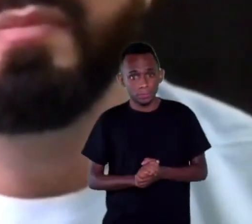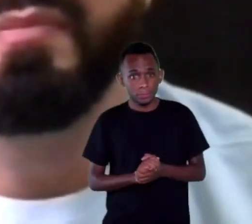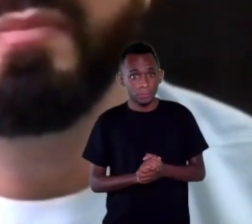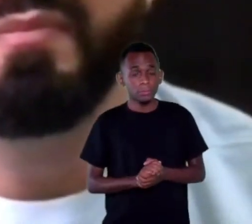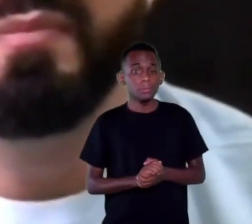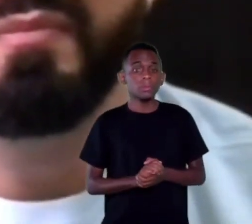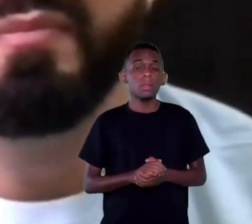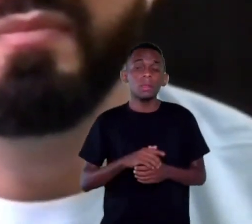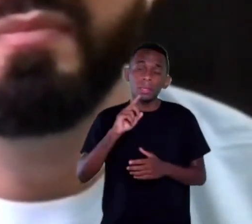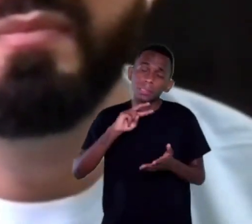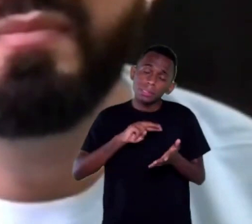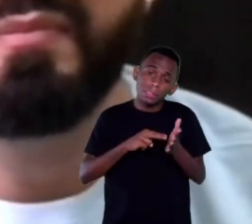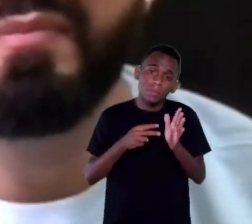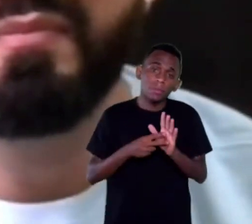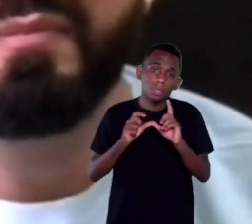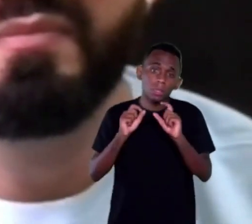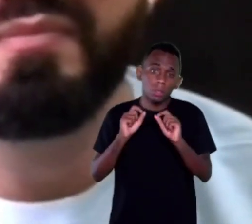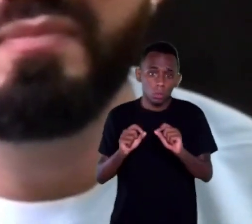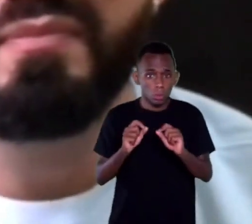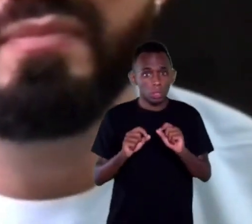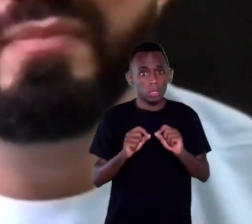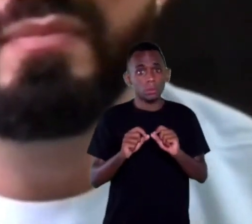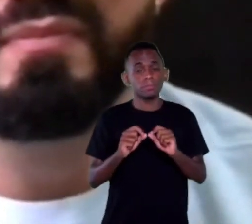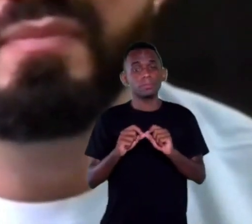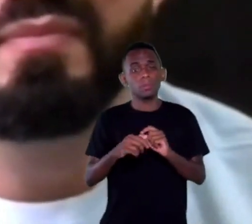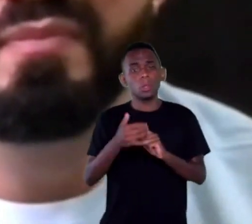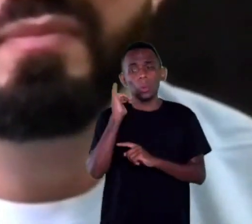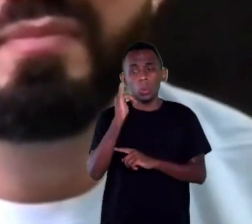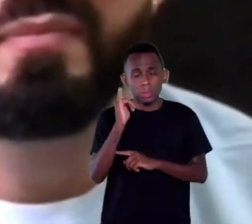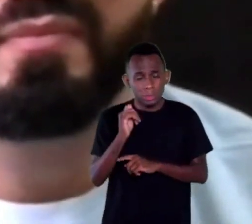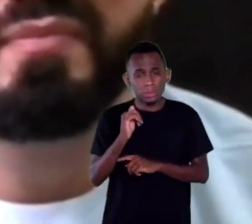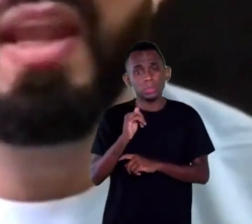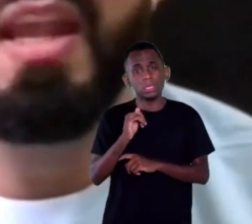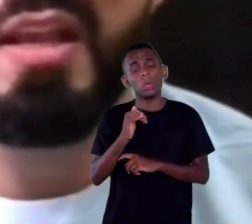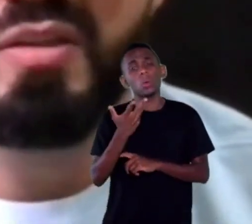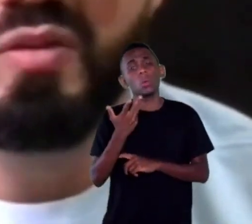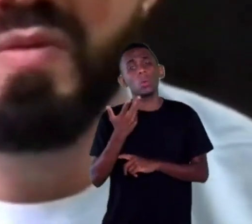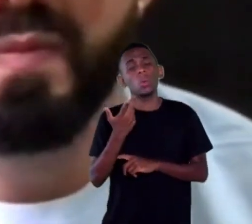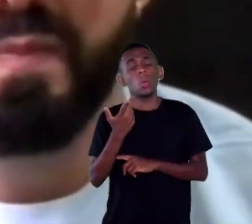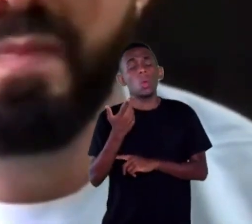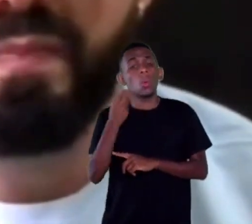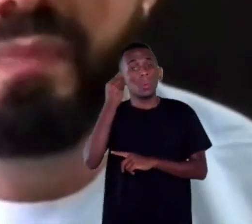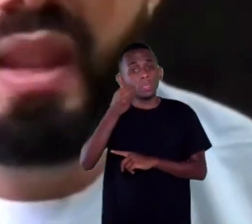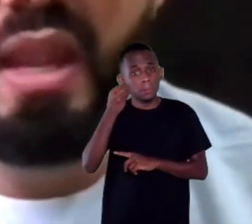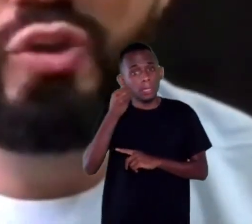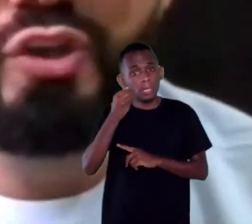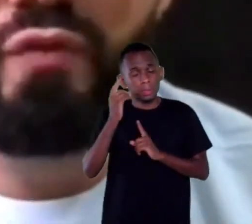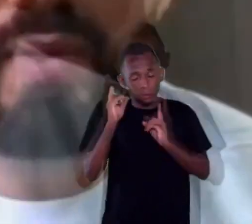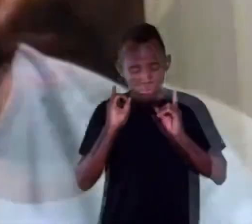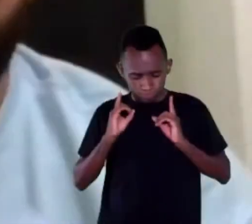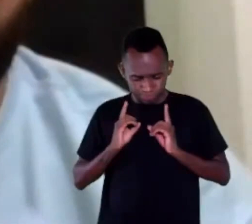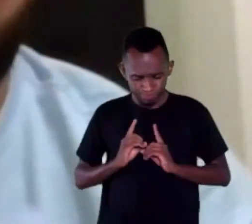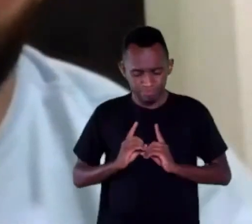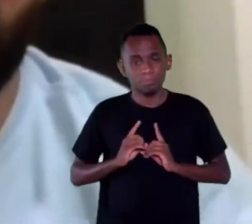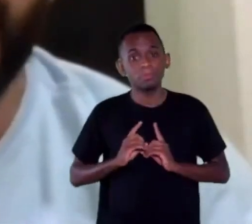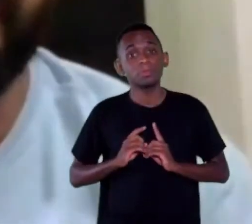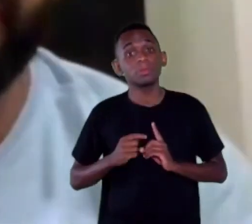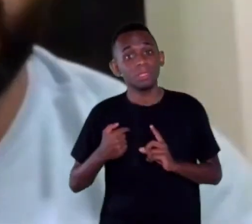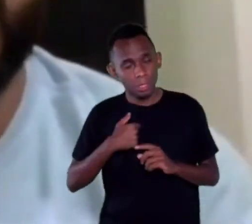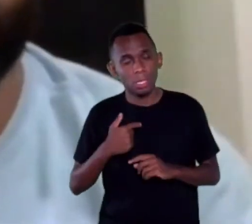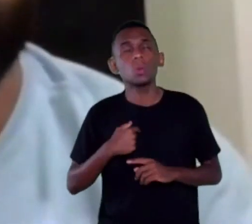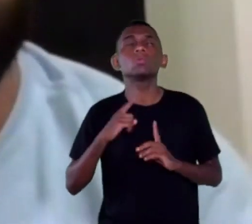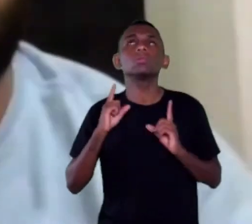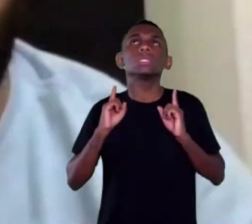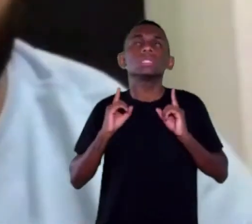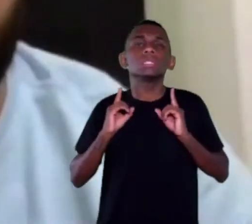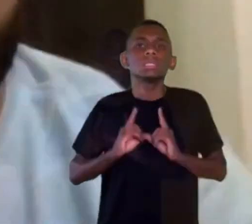relato também de uma experiência sua com a depressão, né? Isso. Eu tive uma depressão